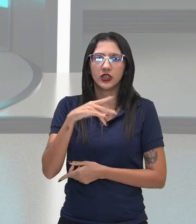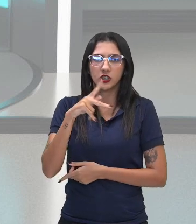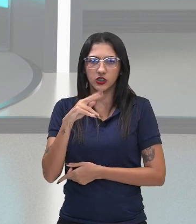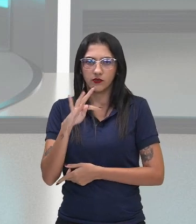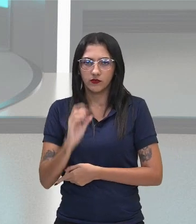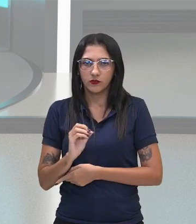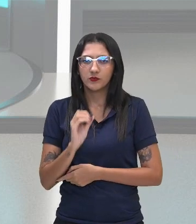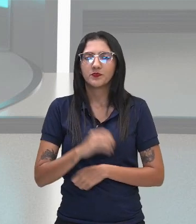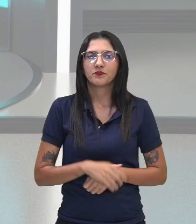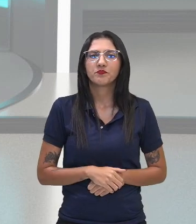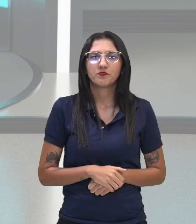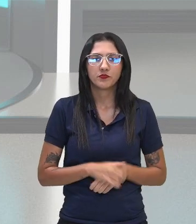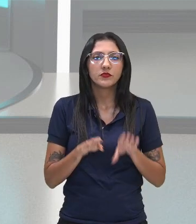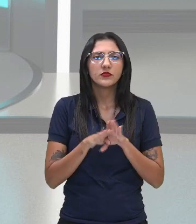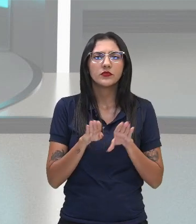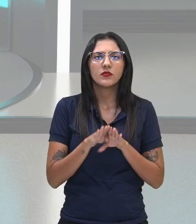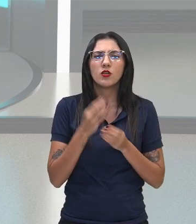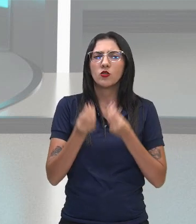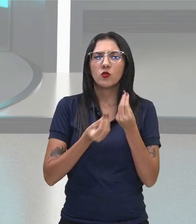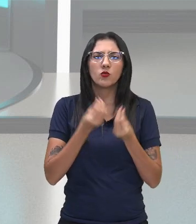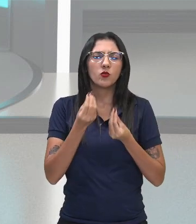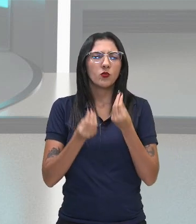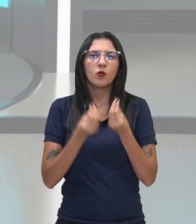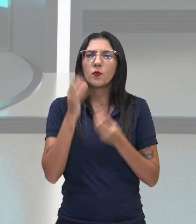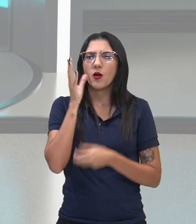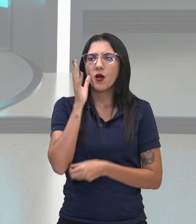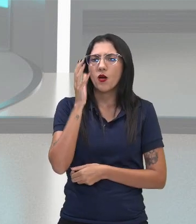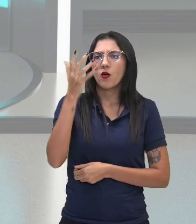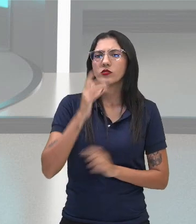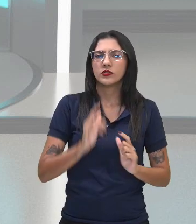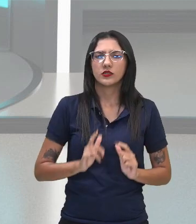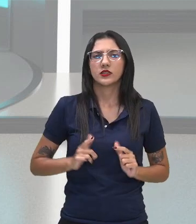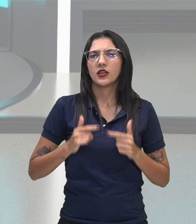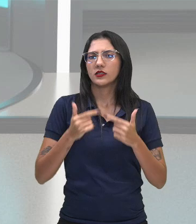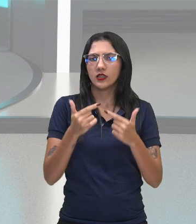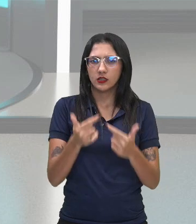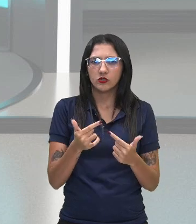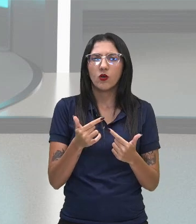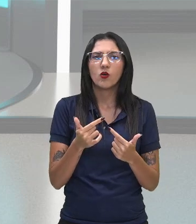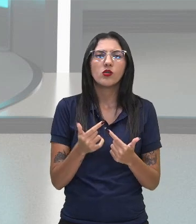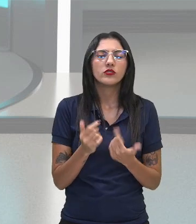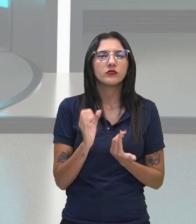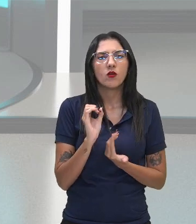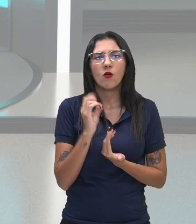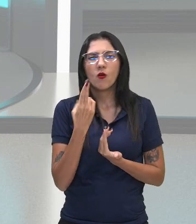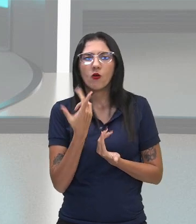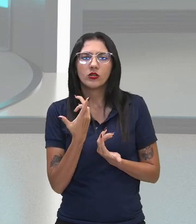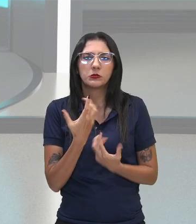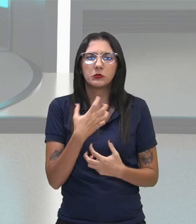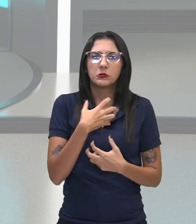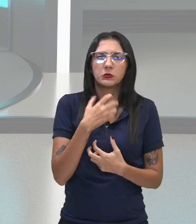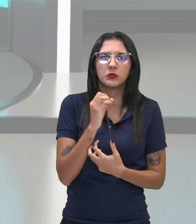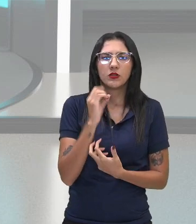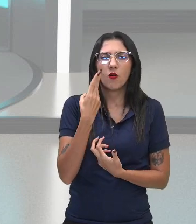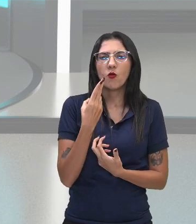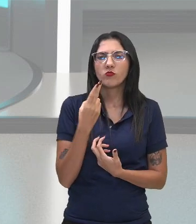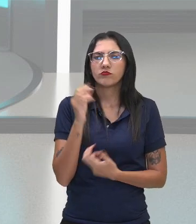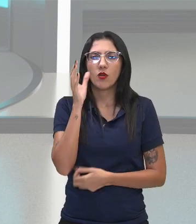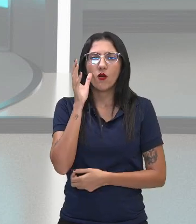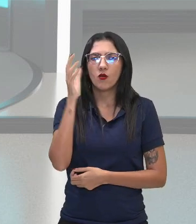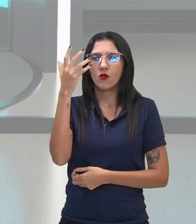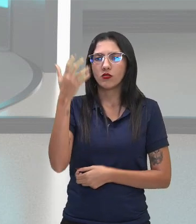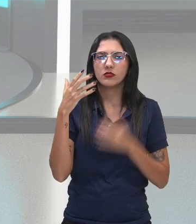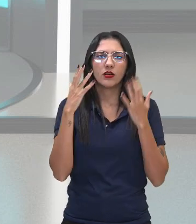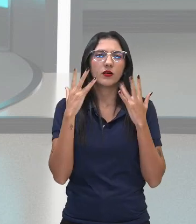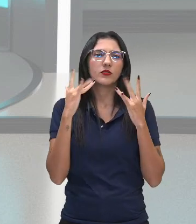indicar a forma como ocorreram as ações, os estados, os